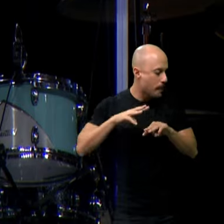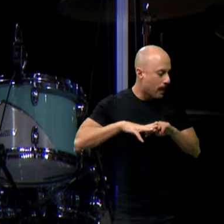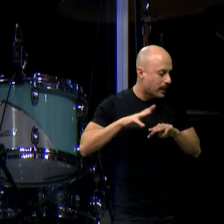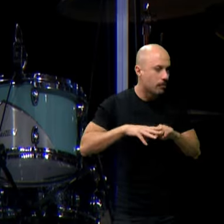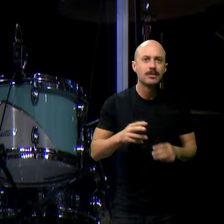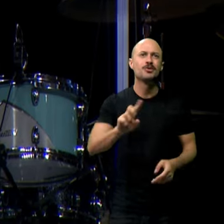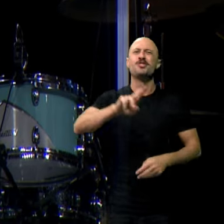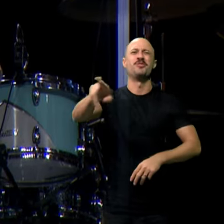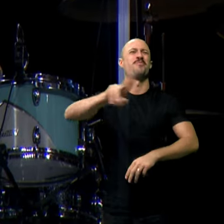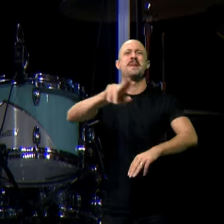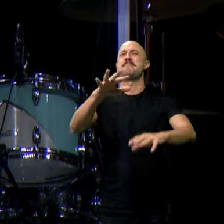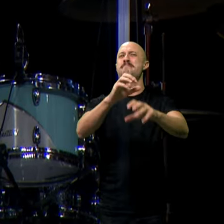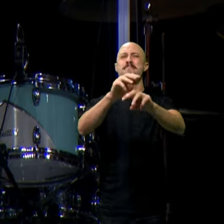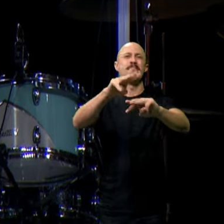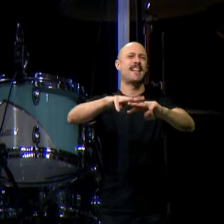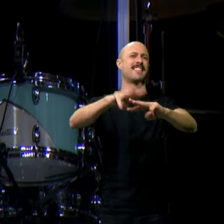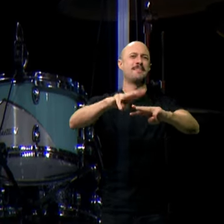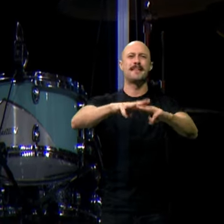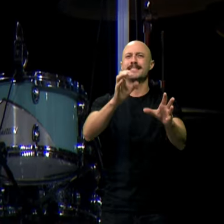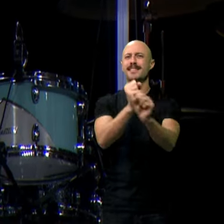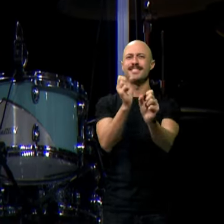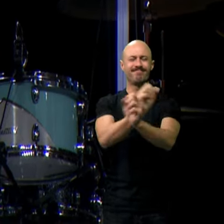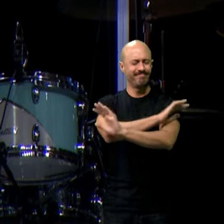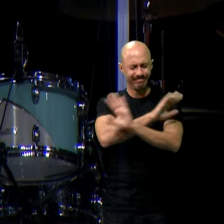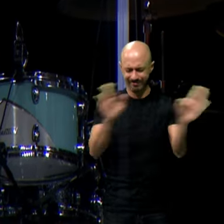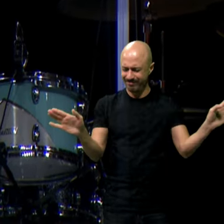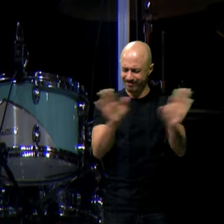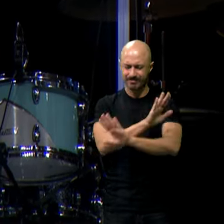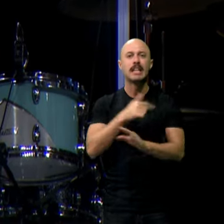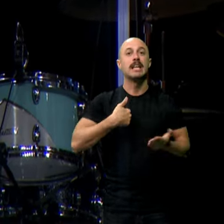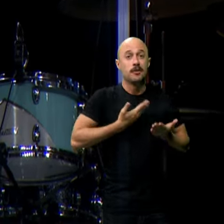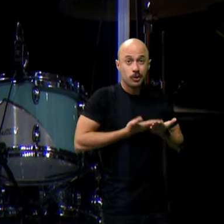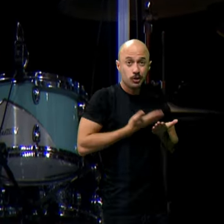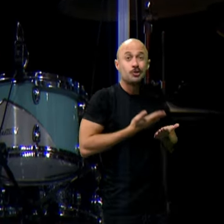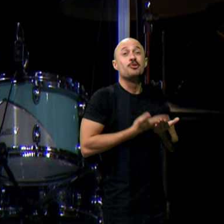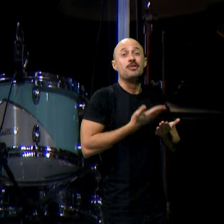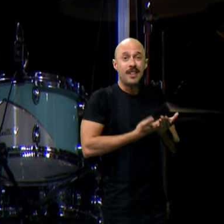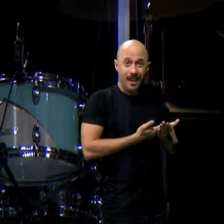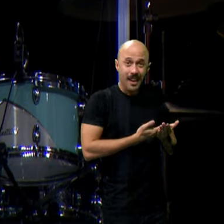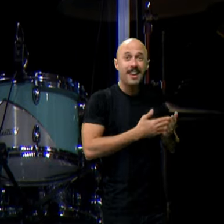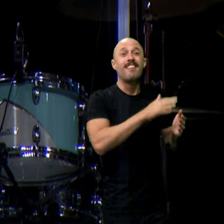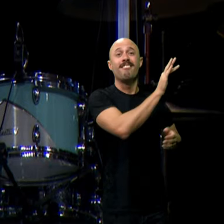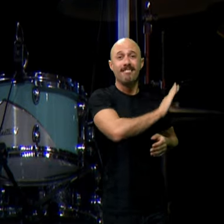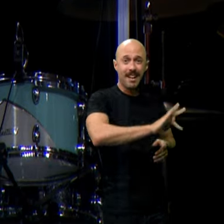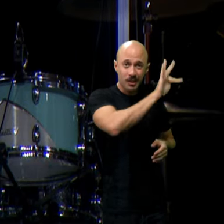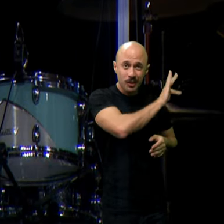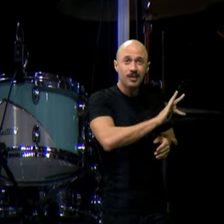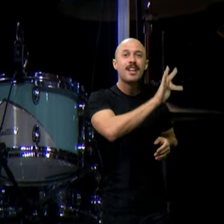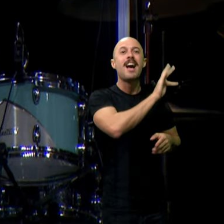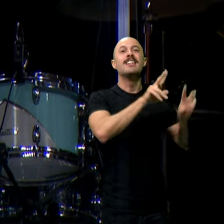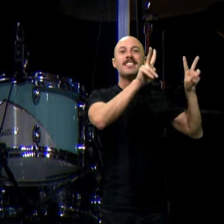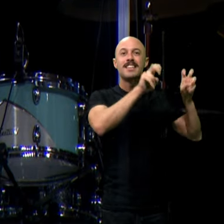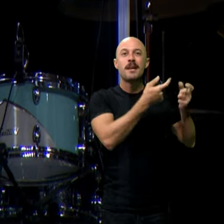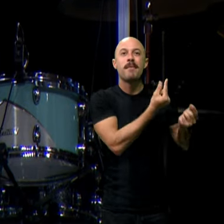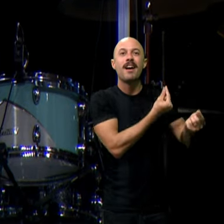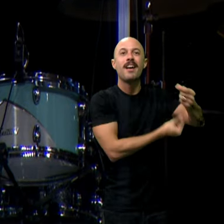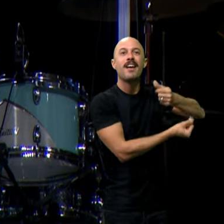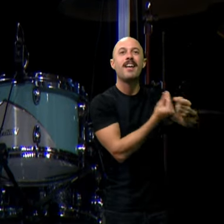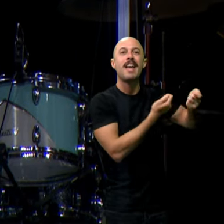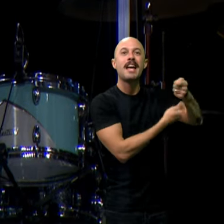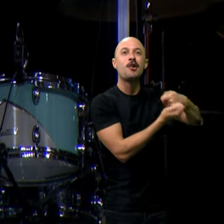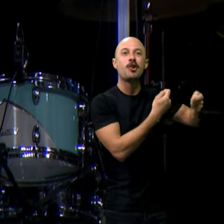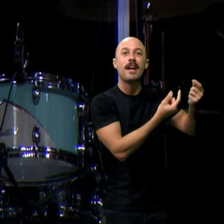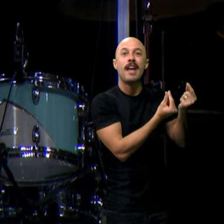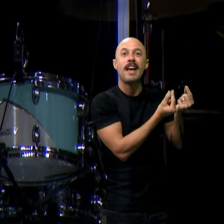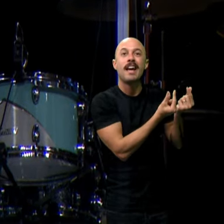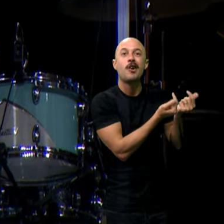Estudei macroeconomia para entender o mundo em Stanford. O tema da riqueza não é um tema de economia, é um tema de unção. É